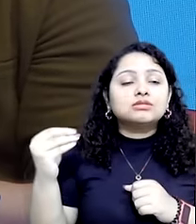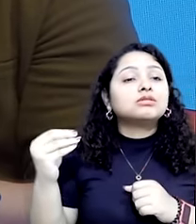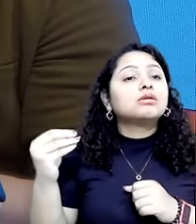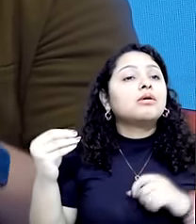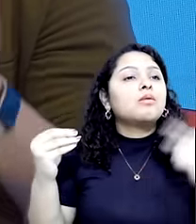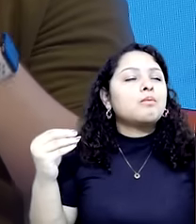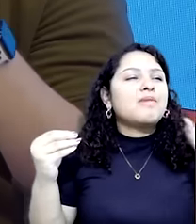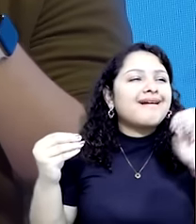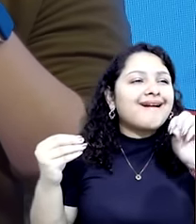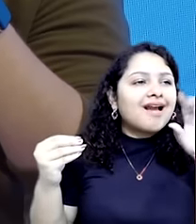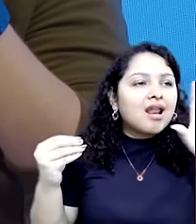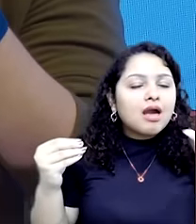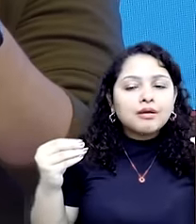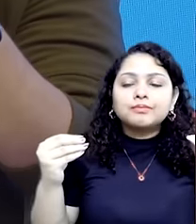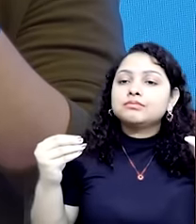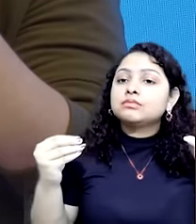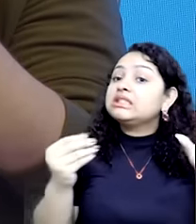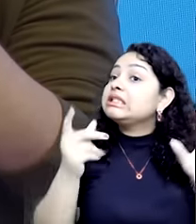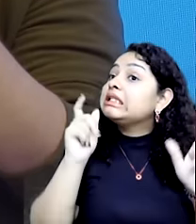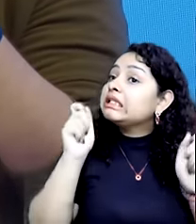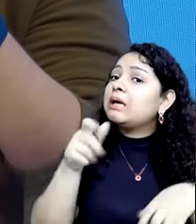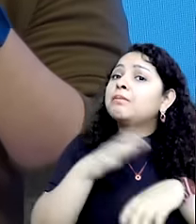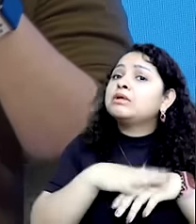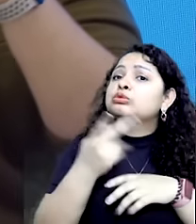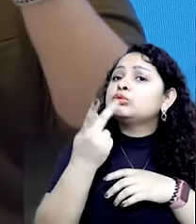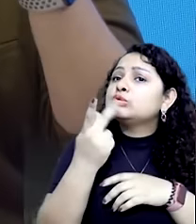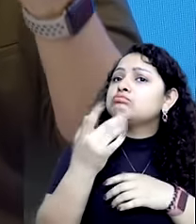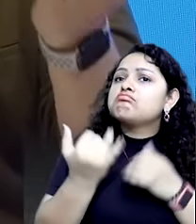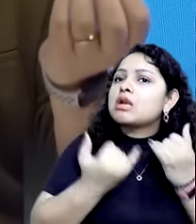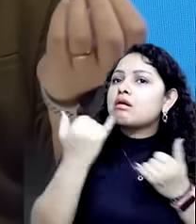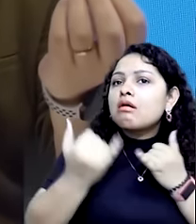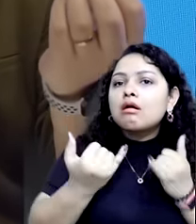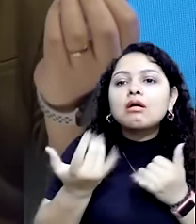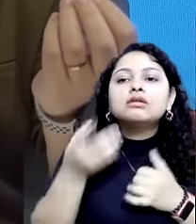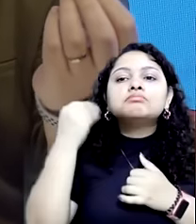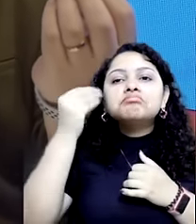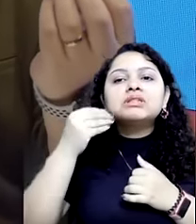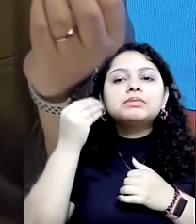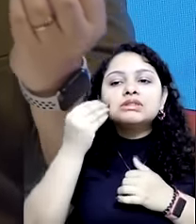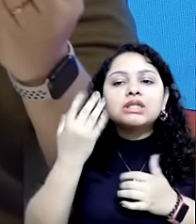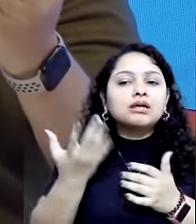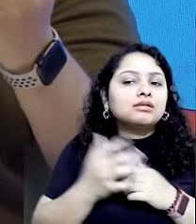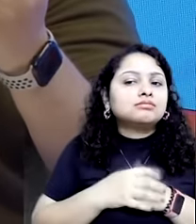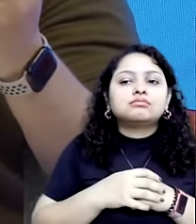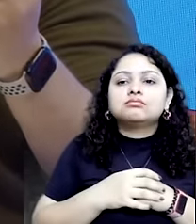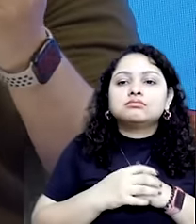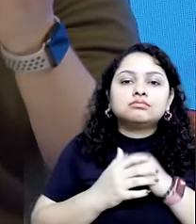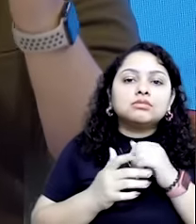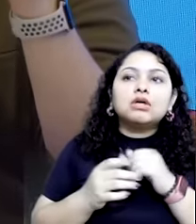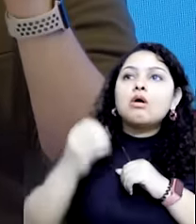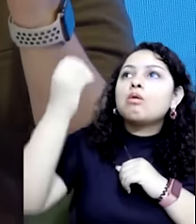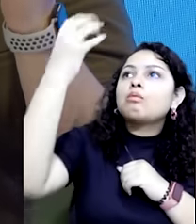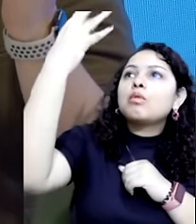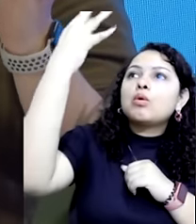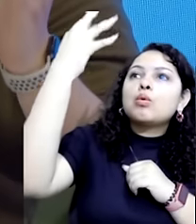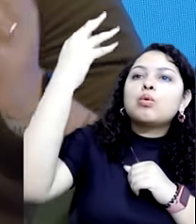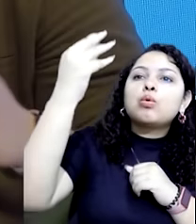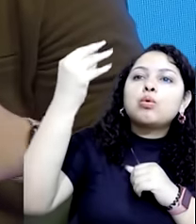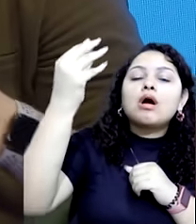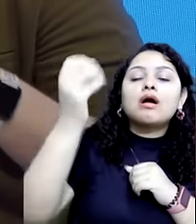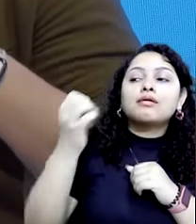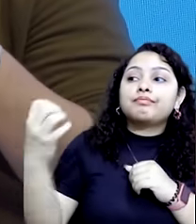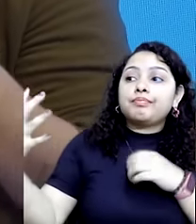delas mais clara do que a outra então você pode brincar sendo duas experiment com uma terceira bem fraquinha ou diminua de cima e aumenta as